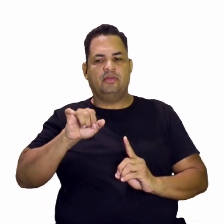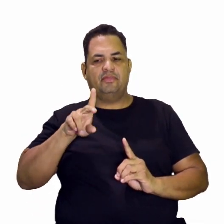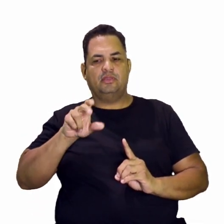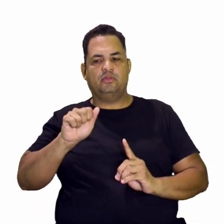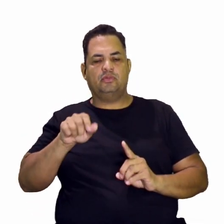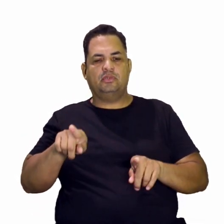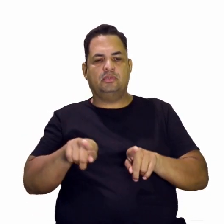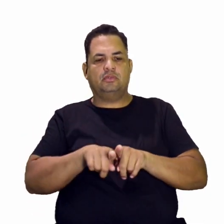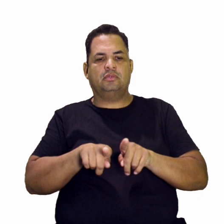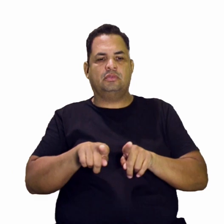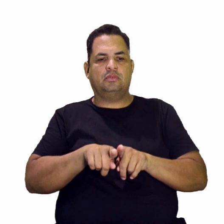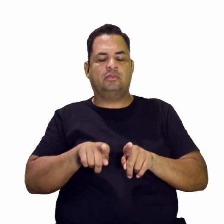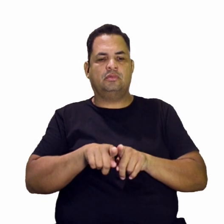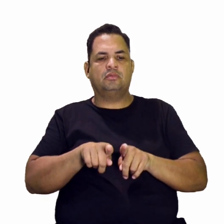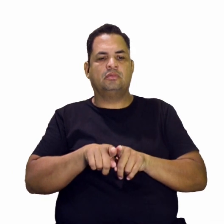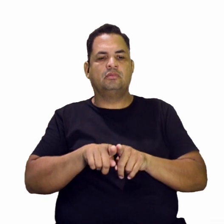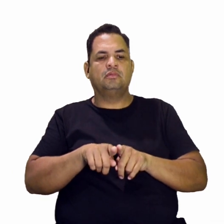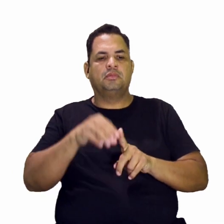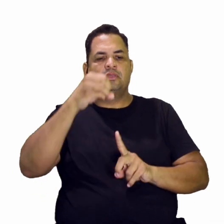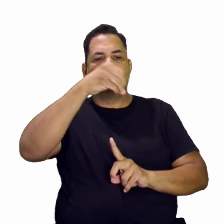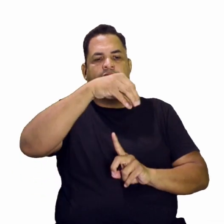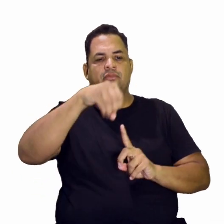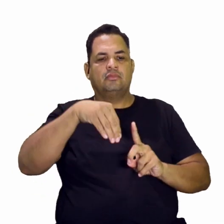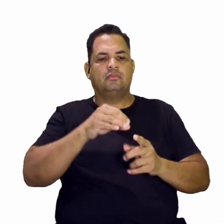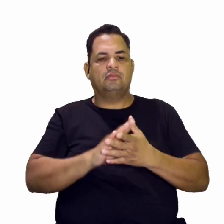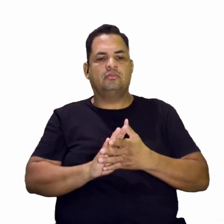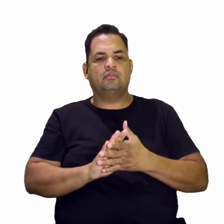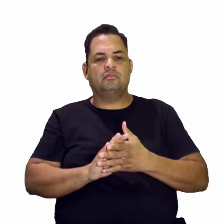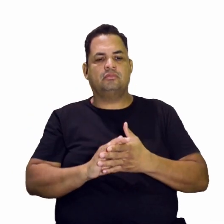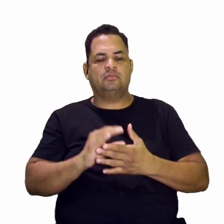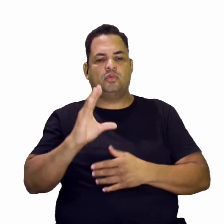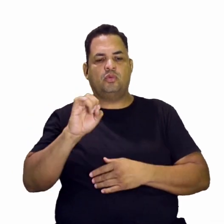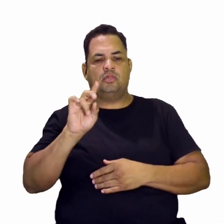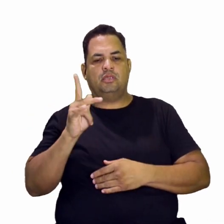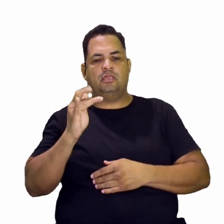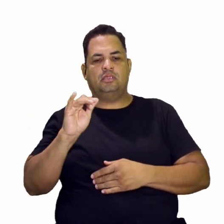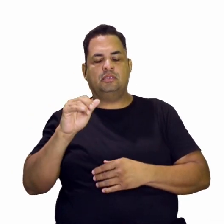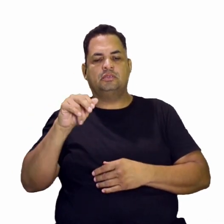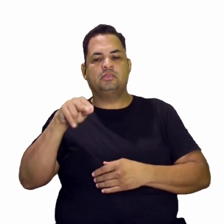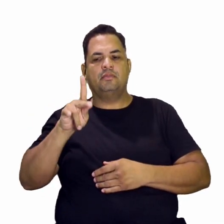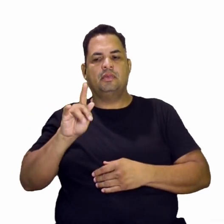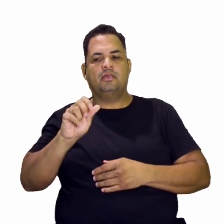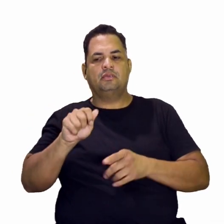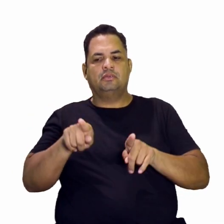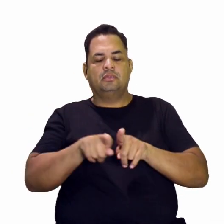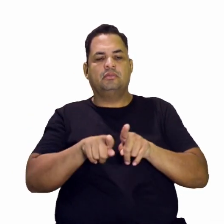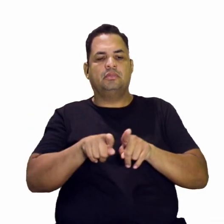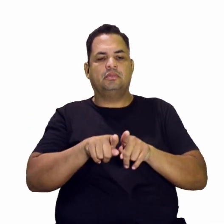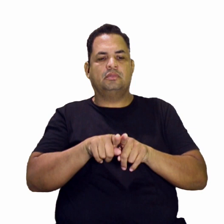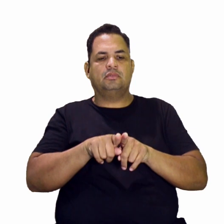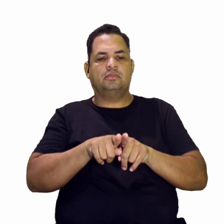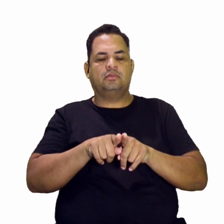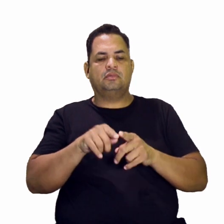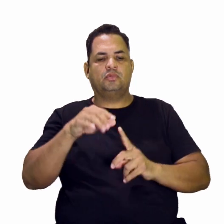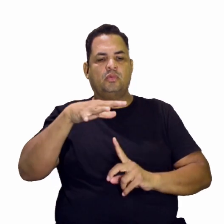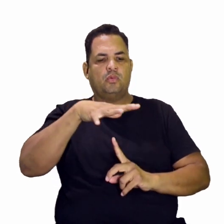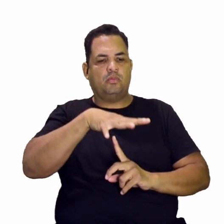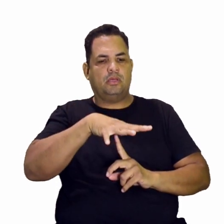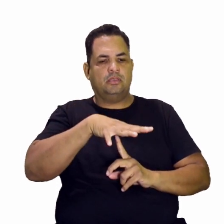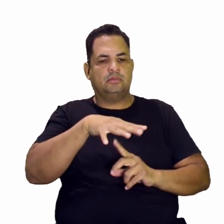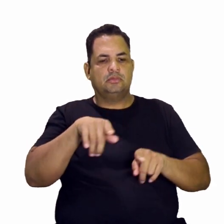Levedura também é um fungo. Orelha de pau também é um fungo. E